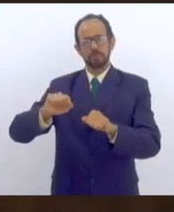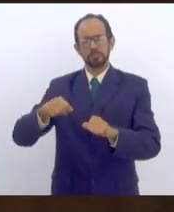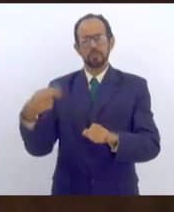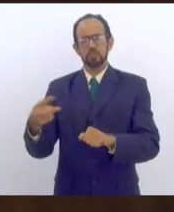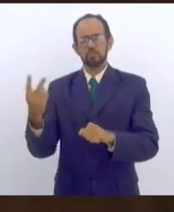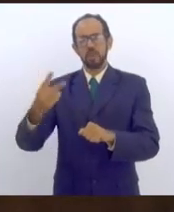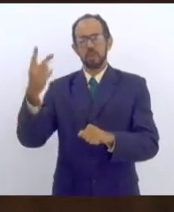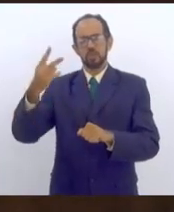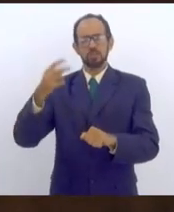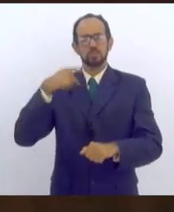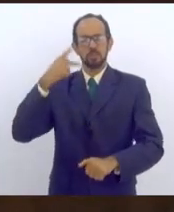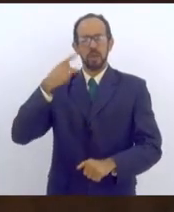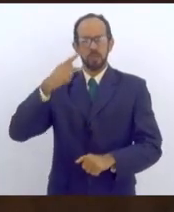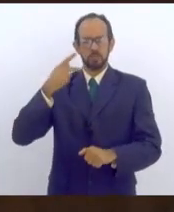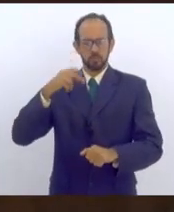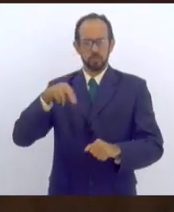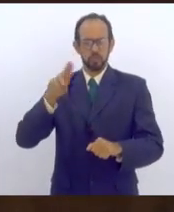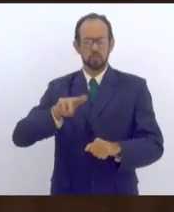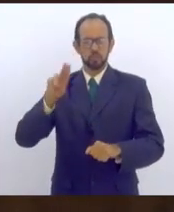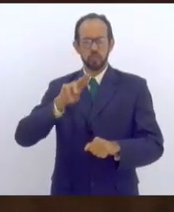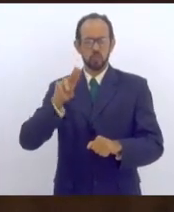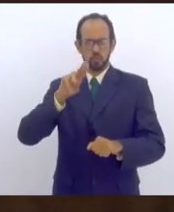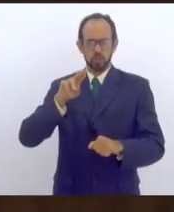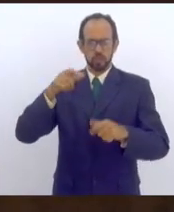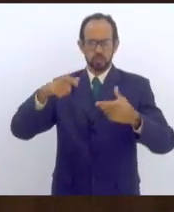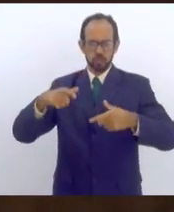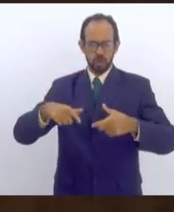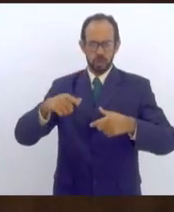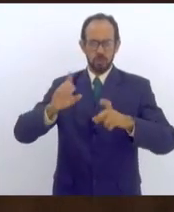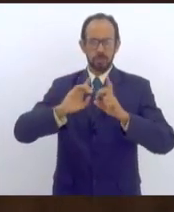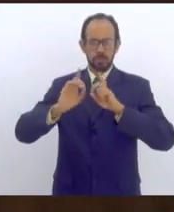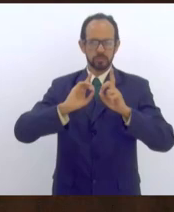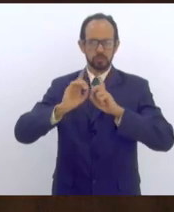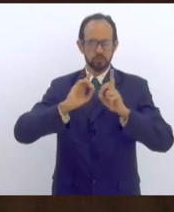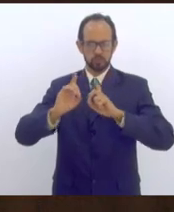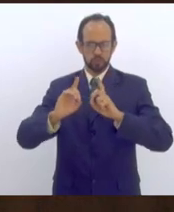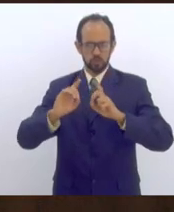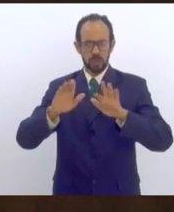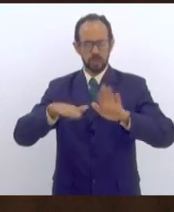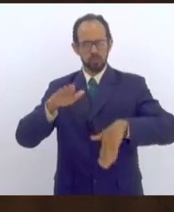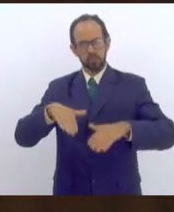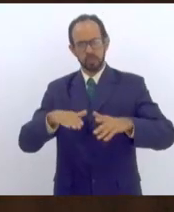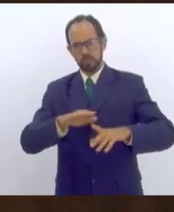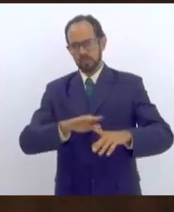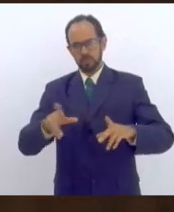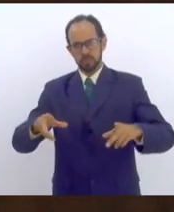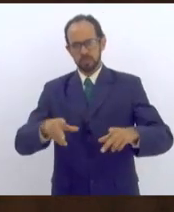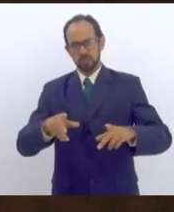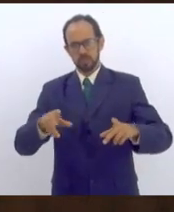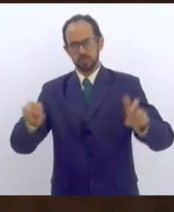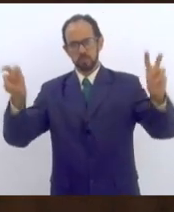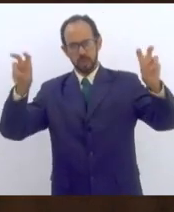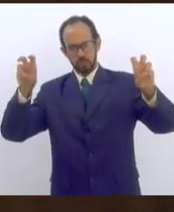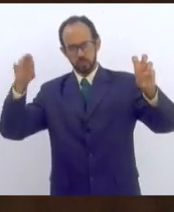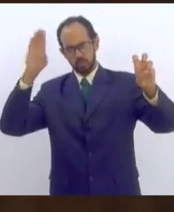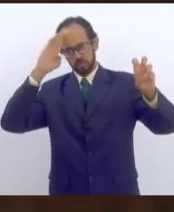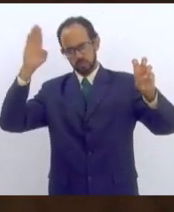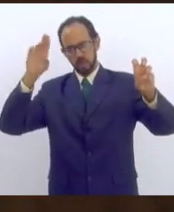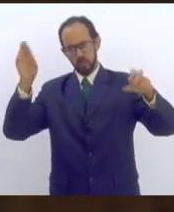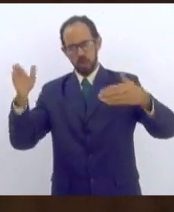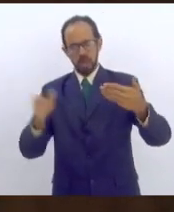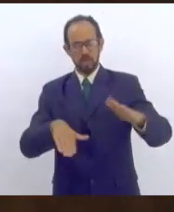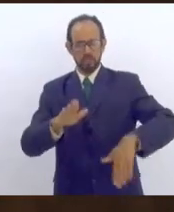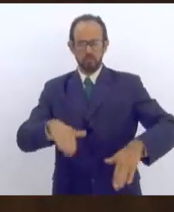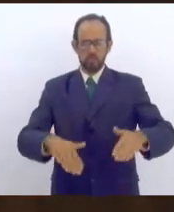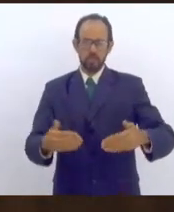parlamento quando a gente usa esse espaço para ter debates, às vezes, hora de mérito, hora de